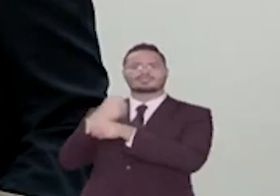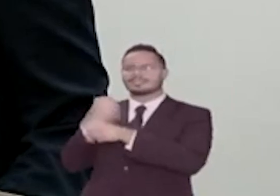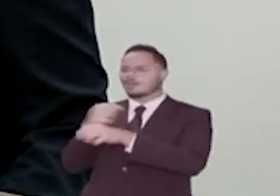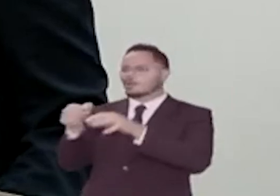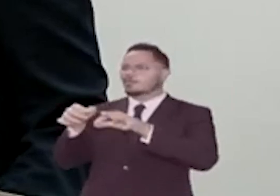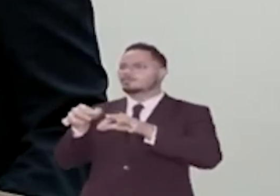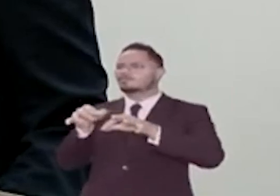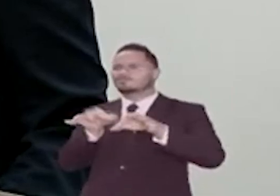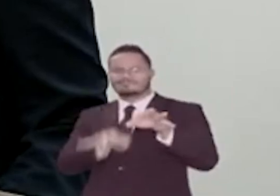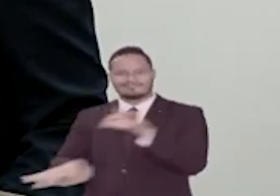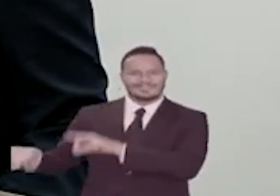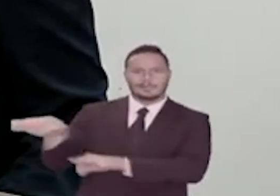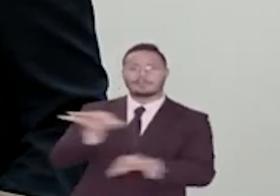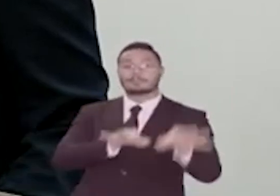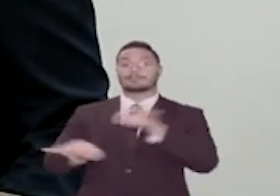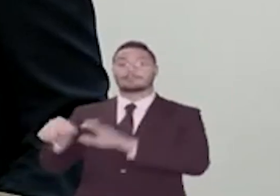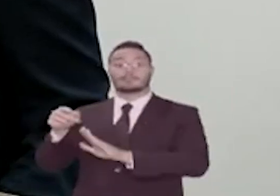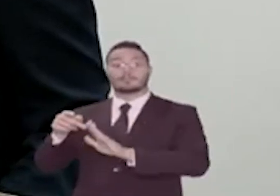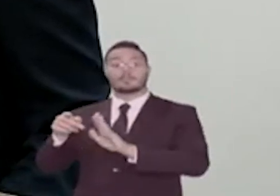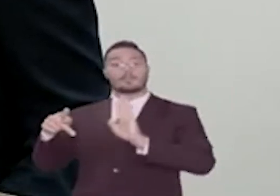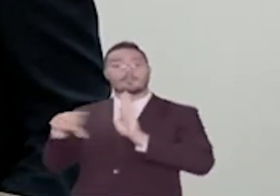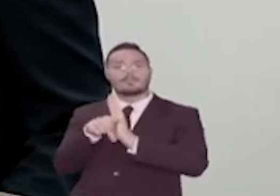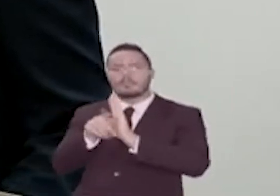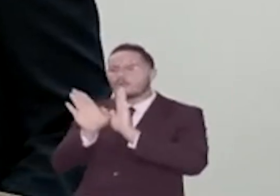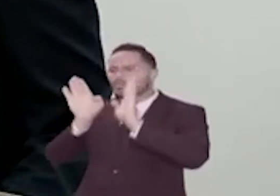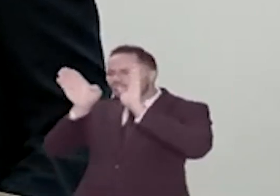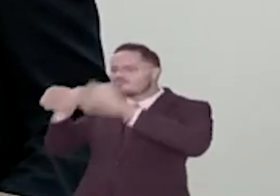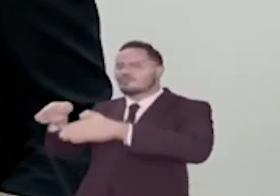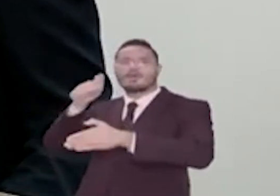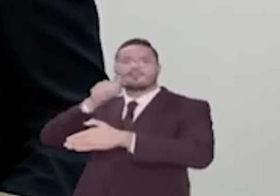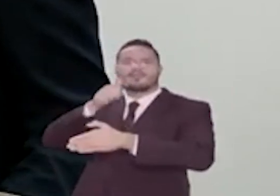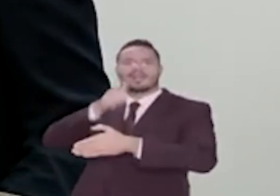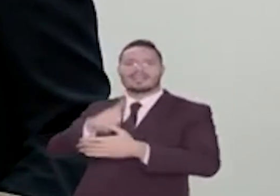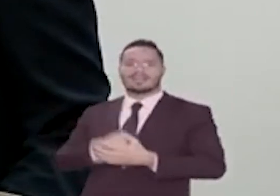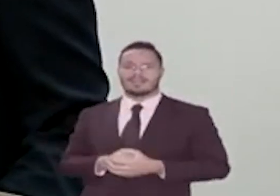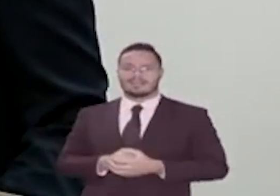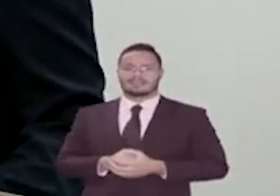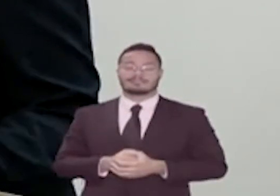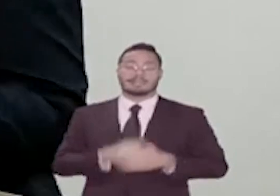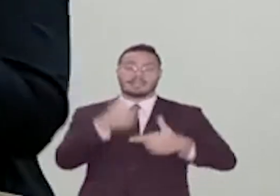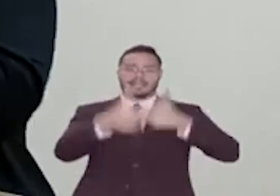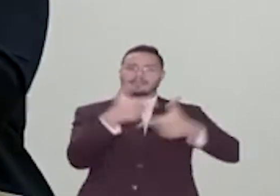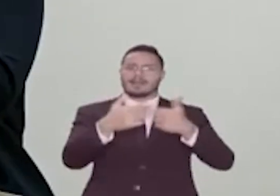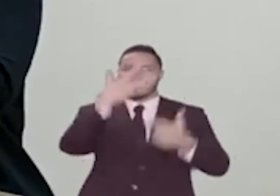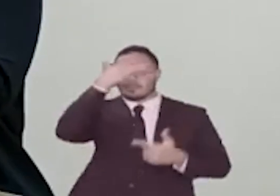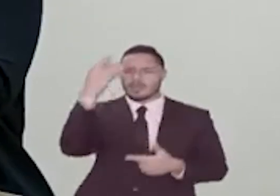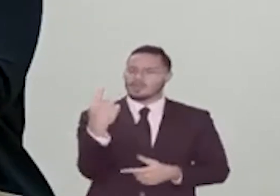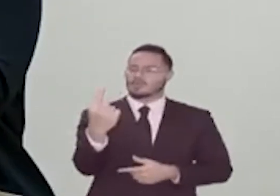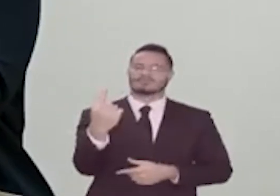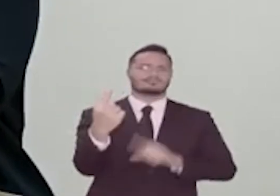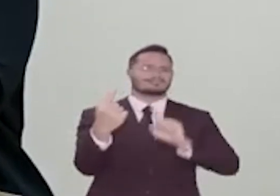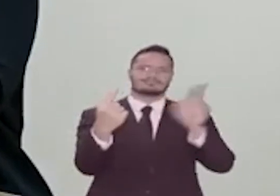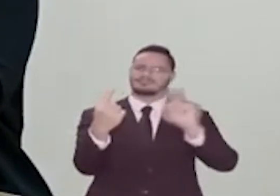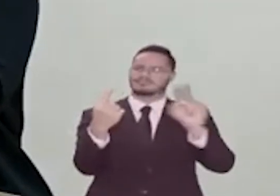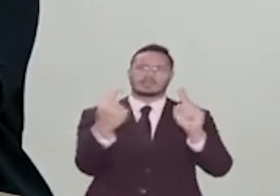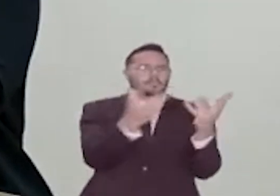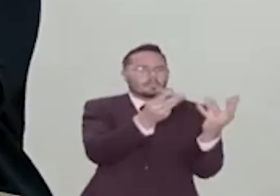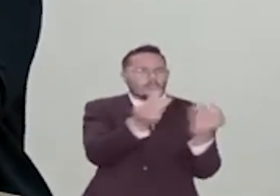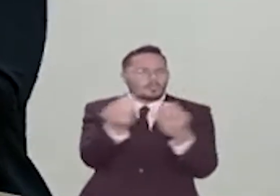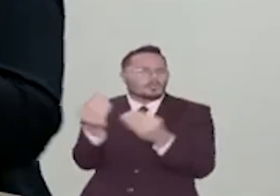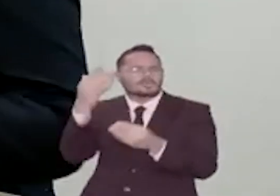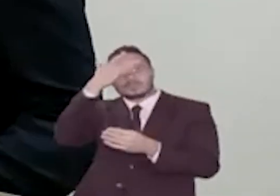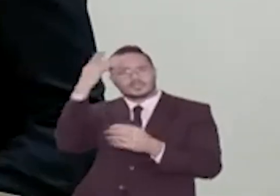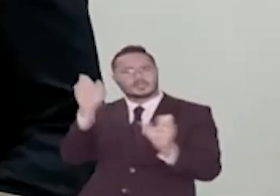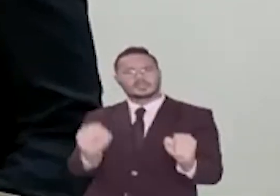mulheres. E isso é um trabalho de muitas pessoas dedicadas, que acreditam que o enfrentamento à